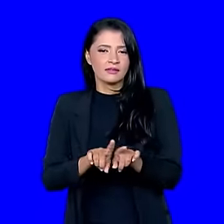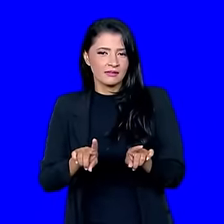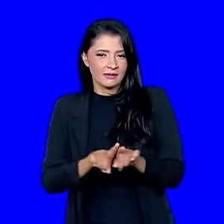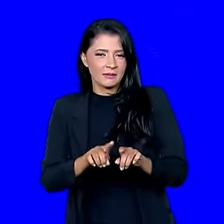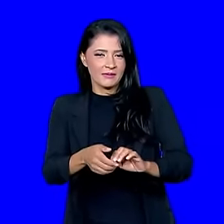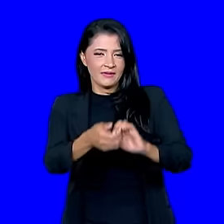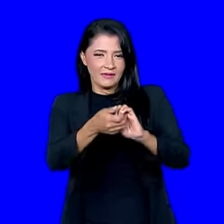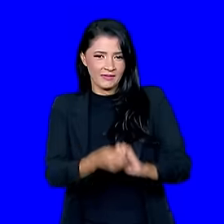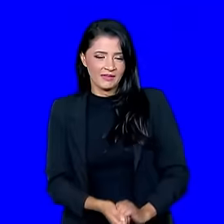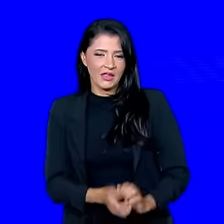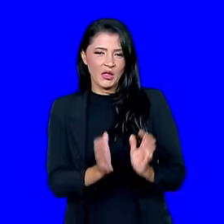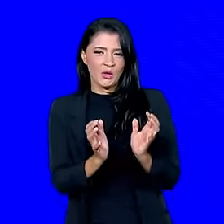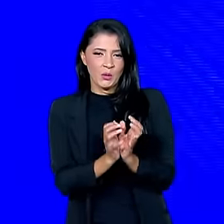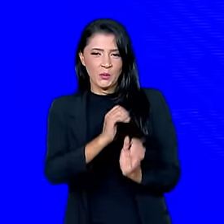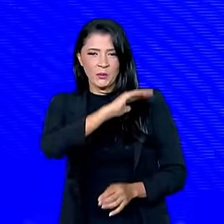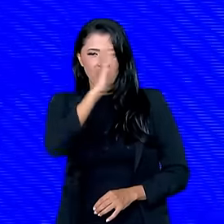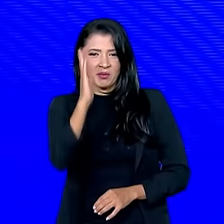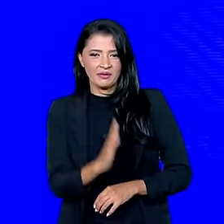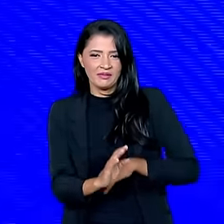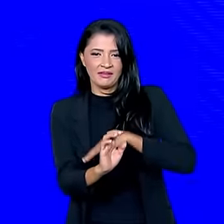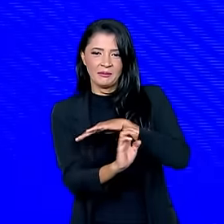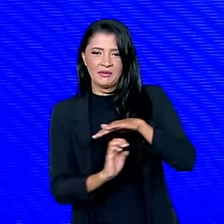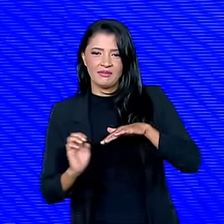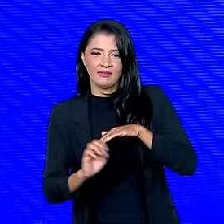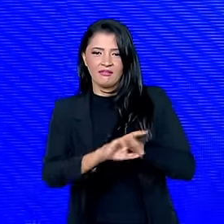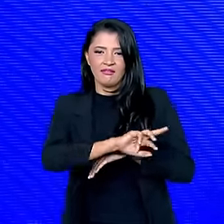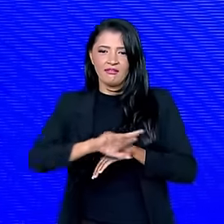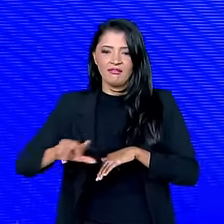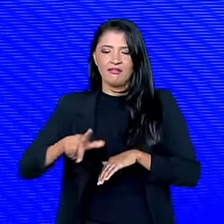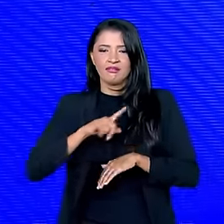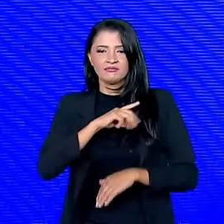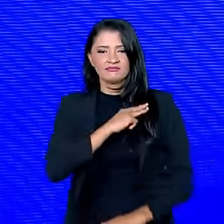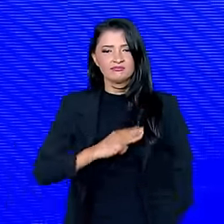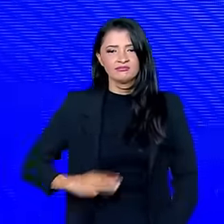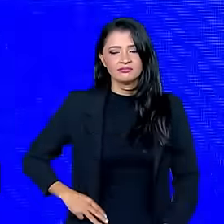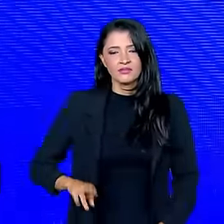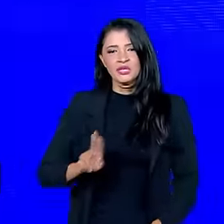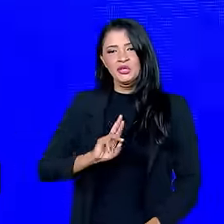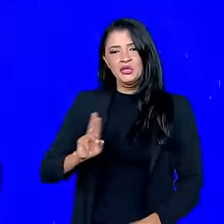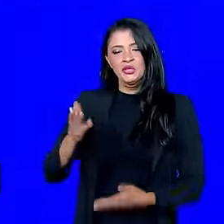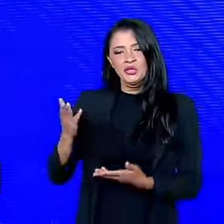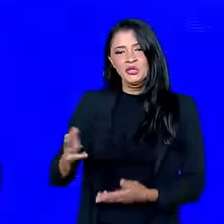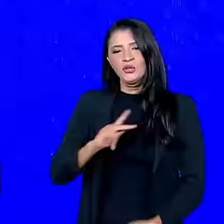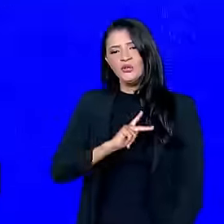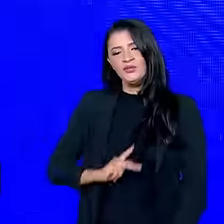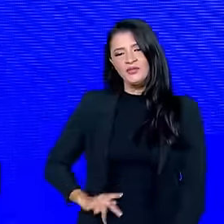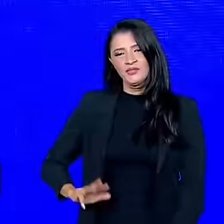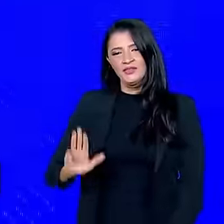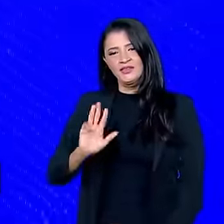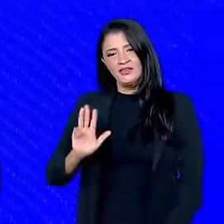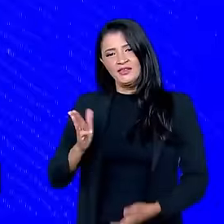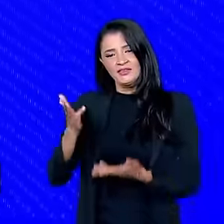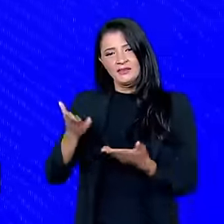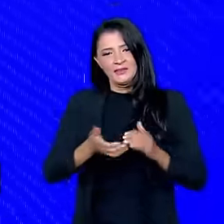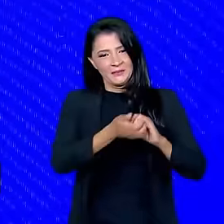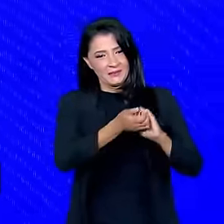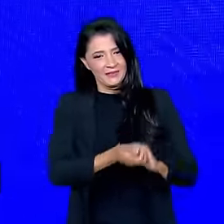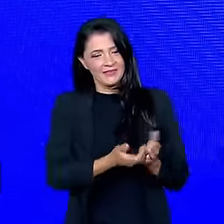toda a delegação brasileira, os empresários, ministros, em nome do presidente Lula.